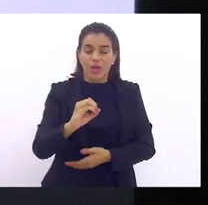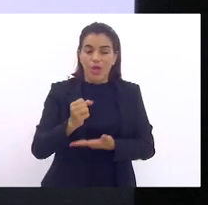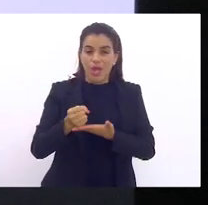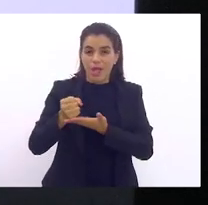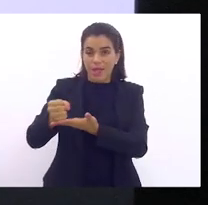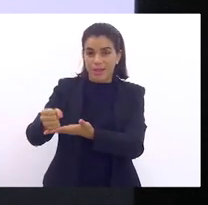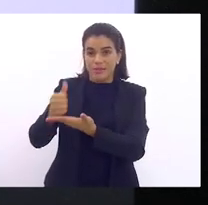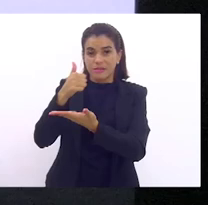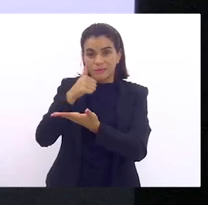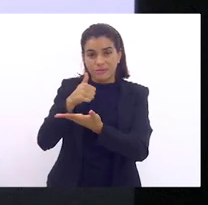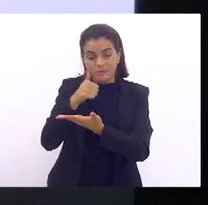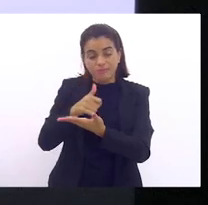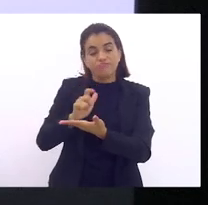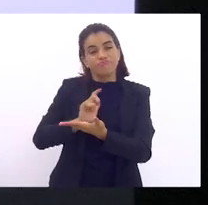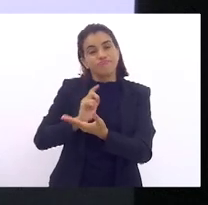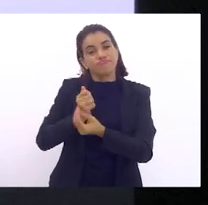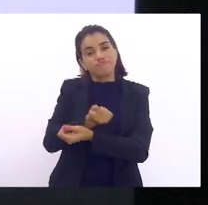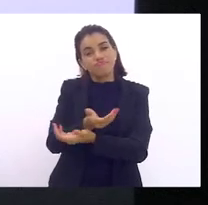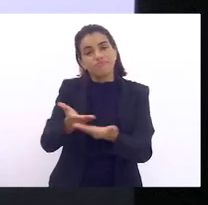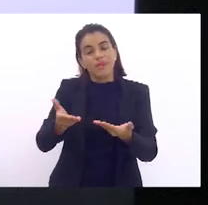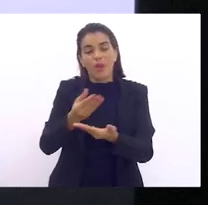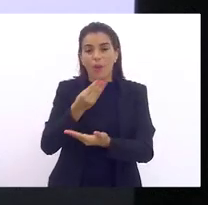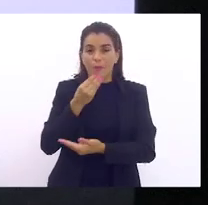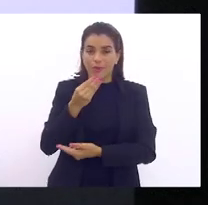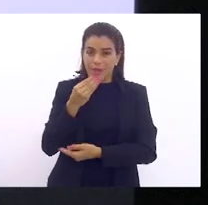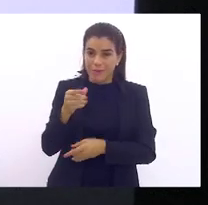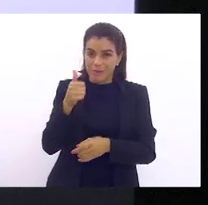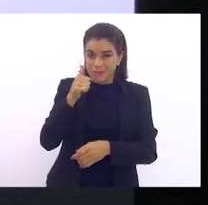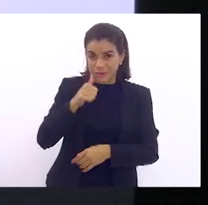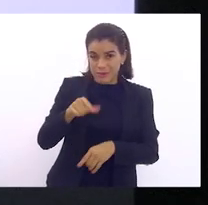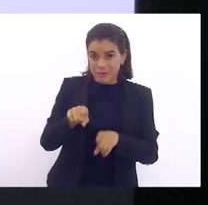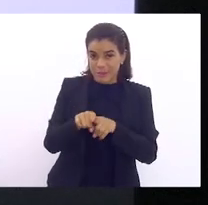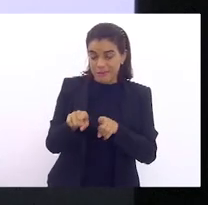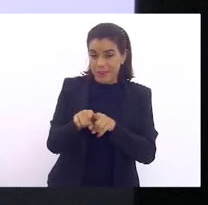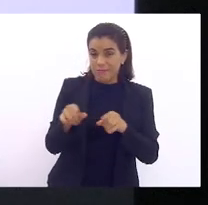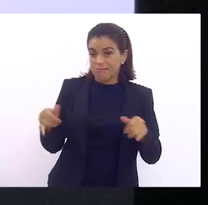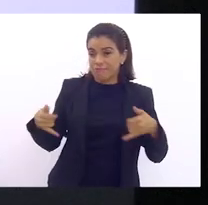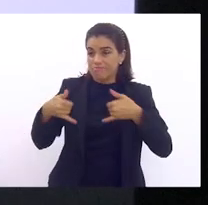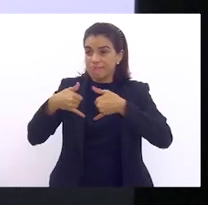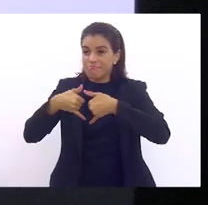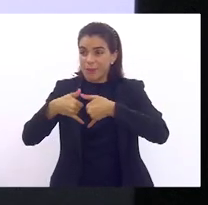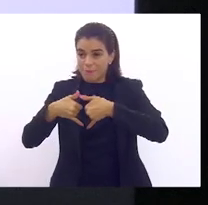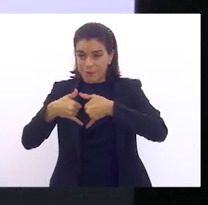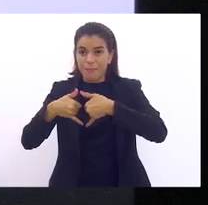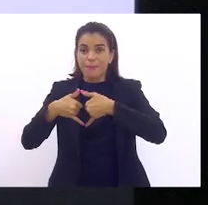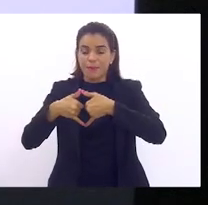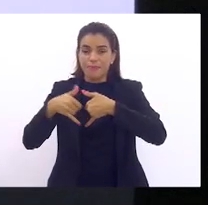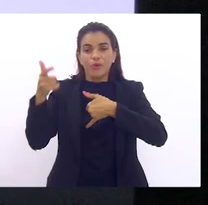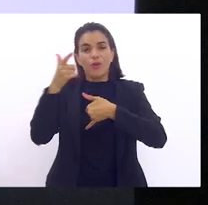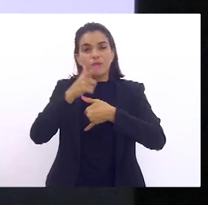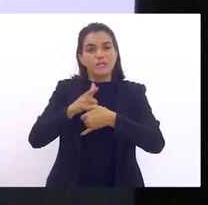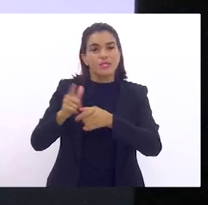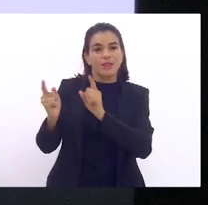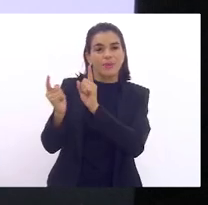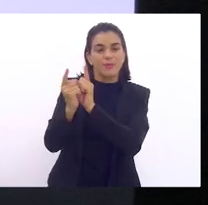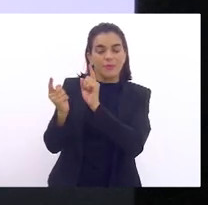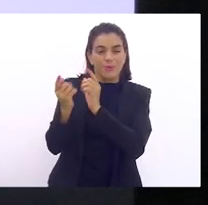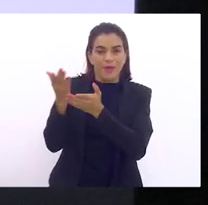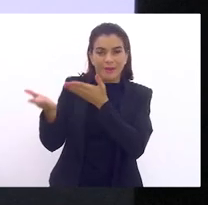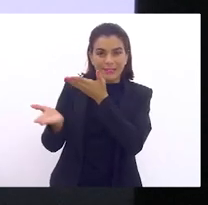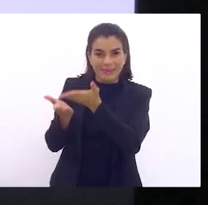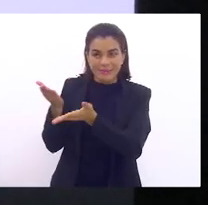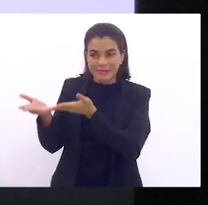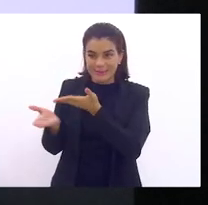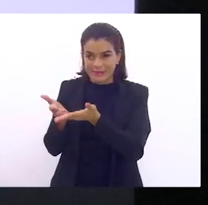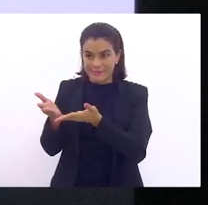isso trouxe aí a oportunidade dessas mulheres também via telefone en encontrarem o atendimento e é já